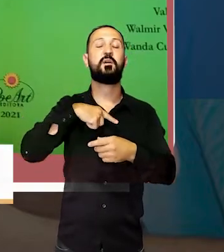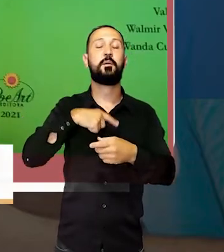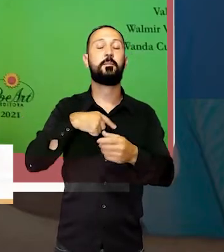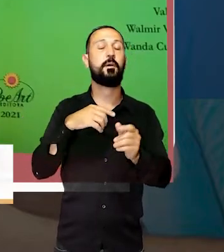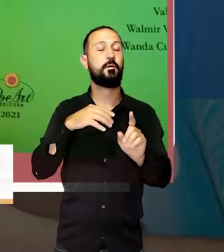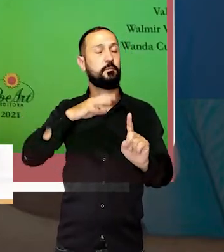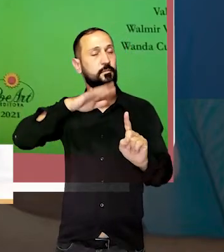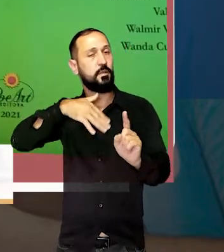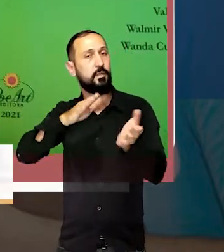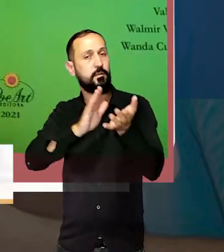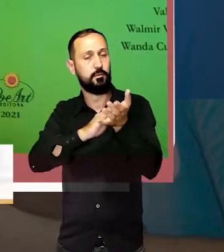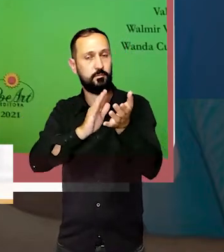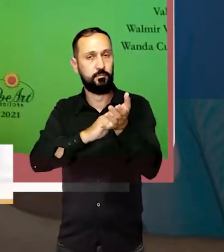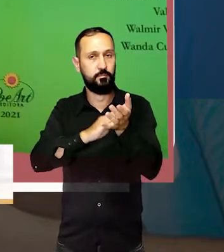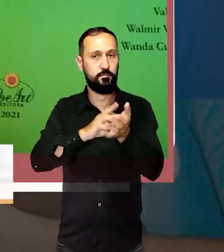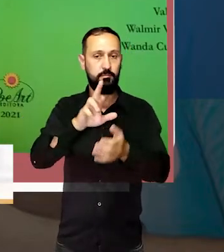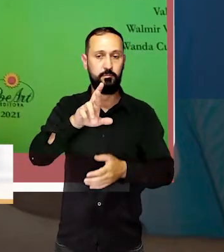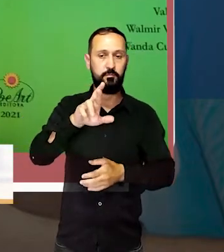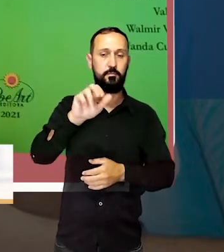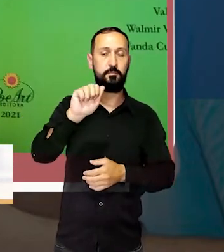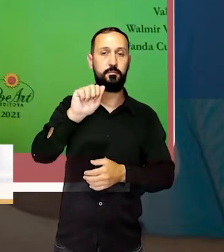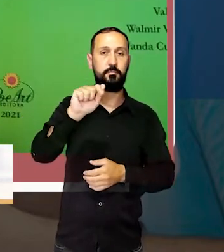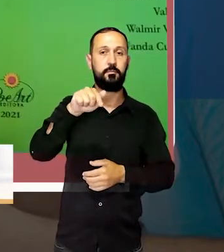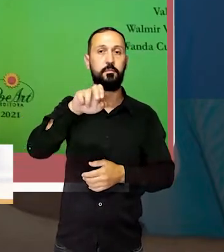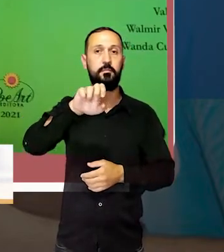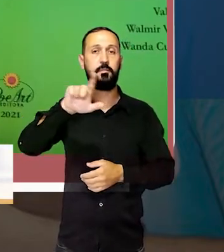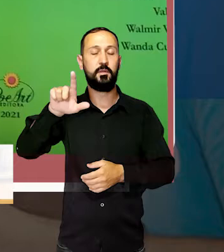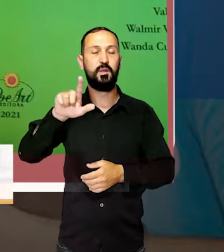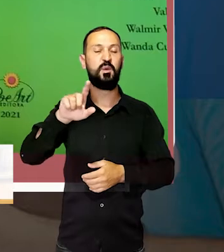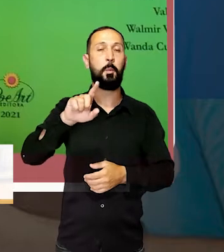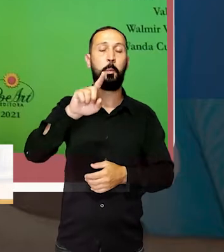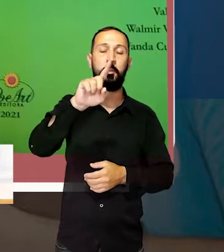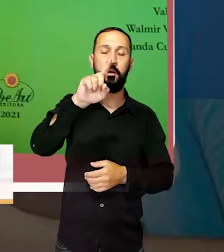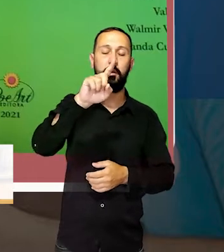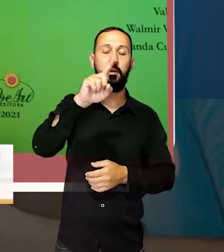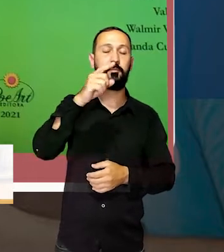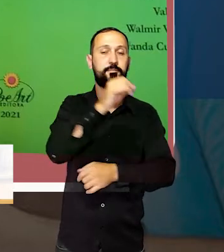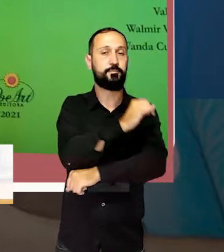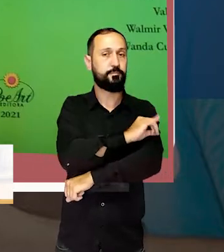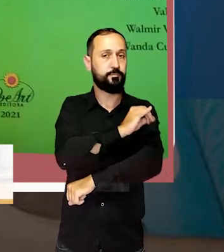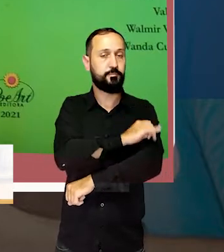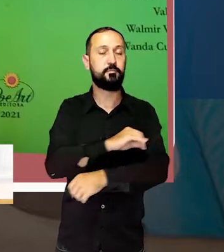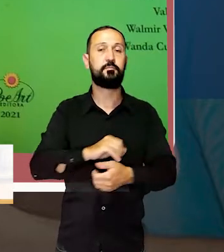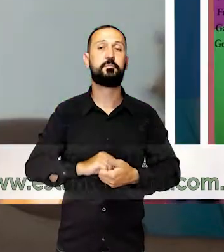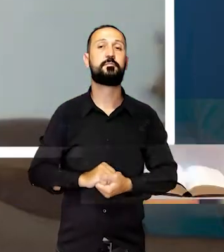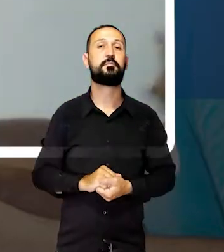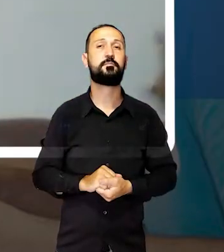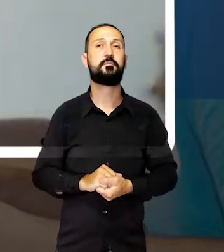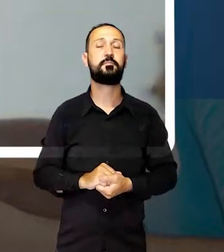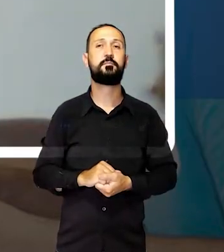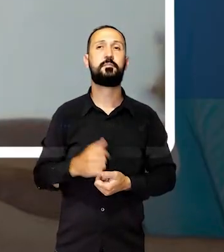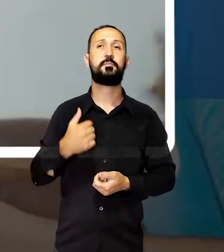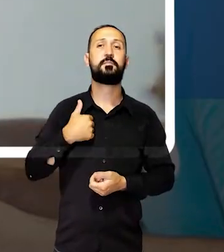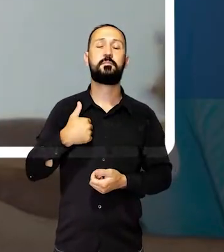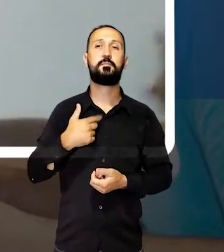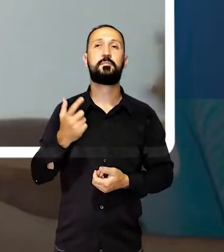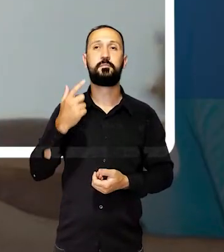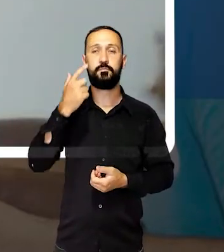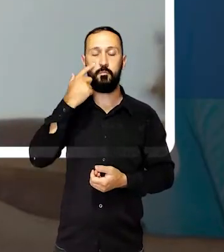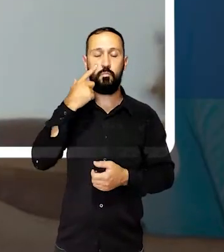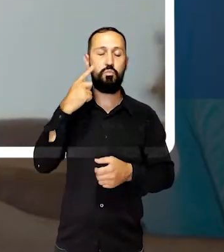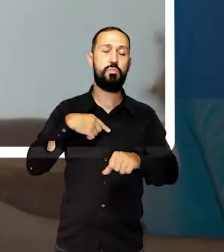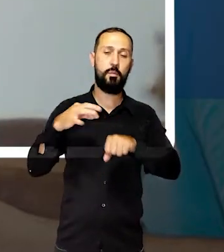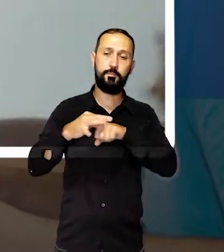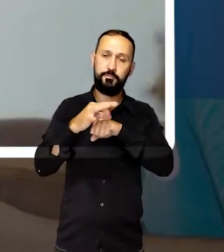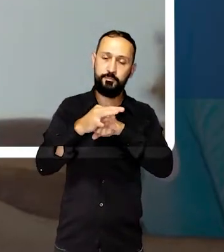uma homenagem à escritora Raquel Naveira, no Rio de Janeiro, com grande parte da minha